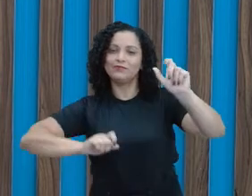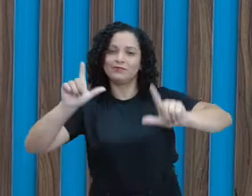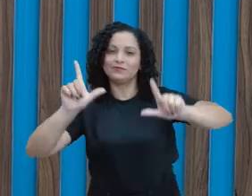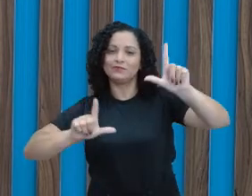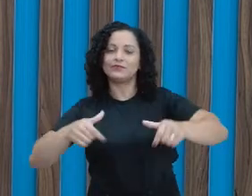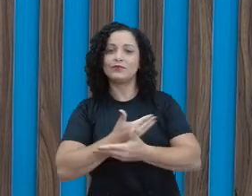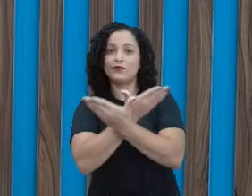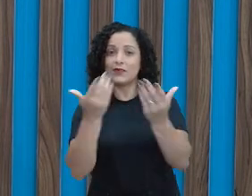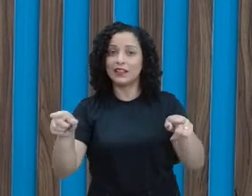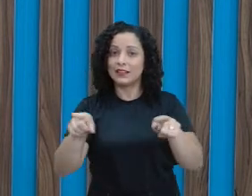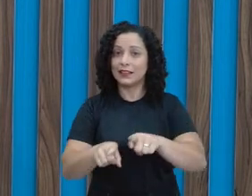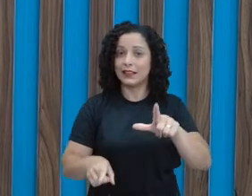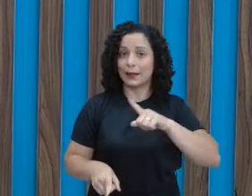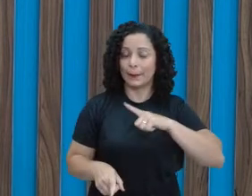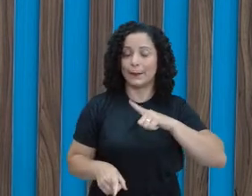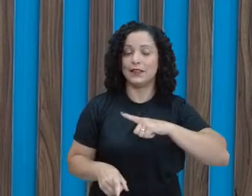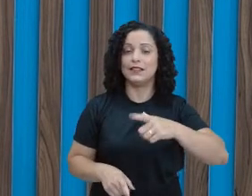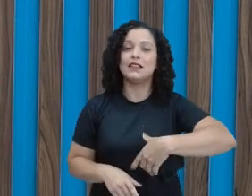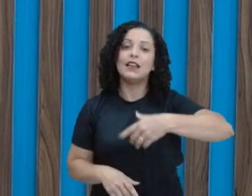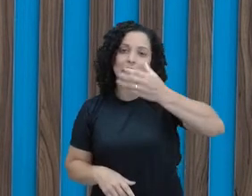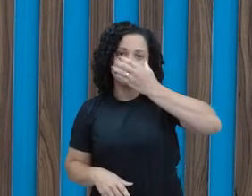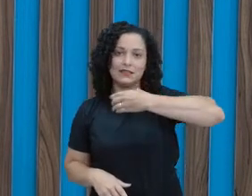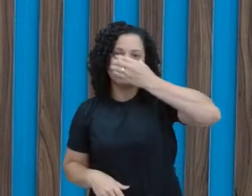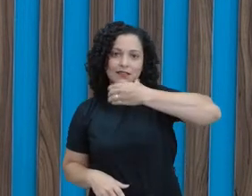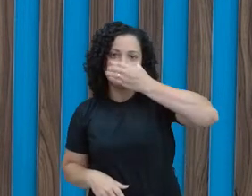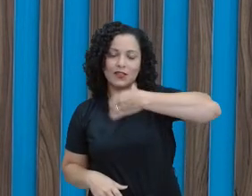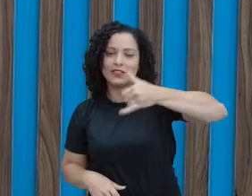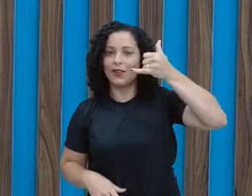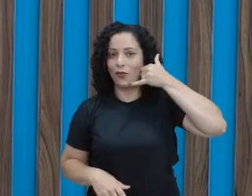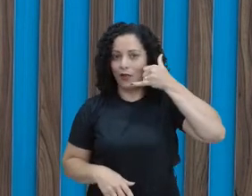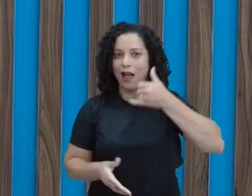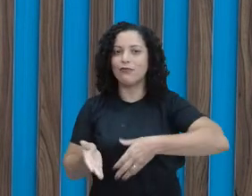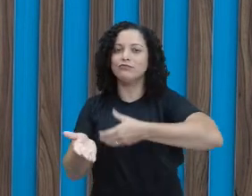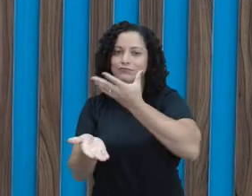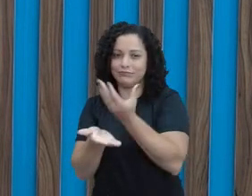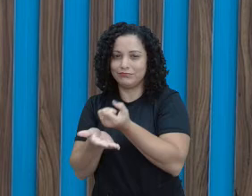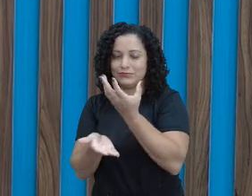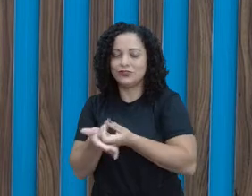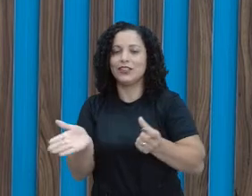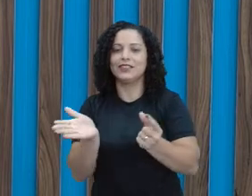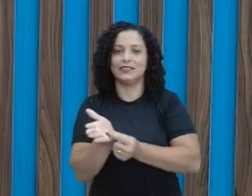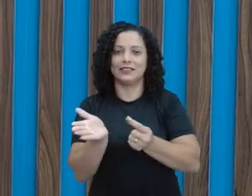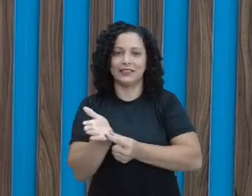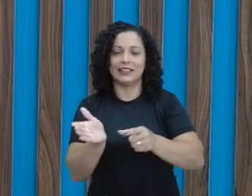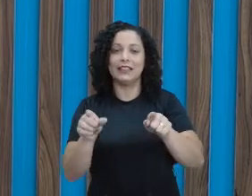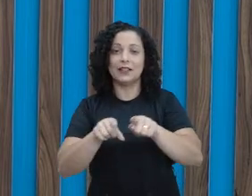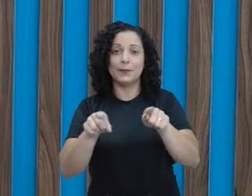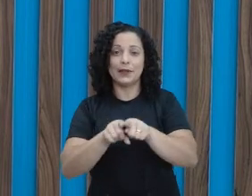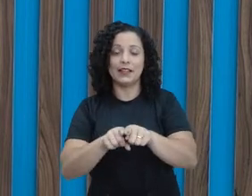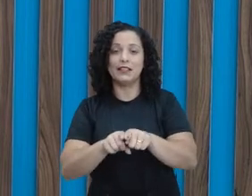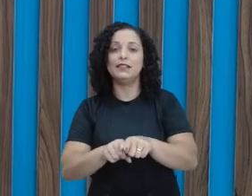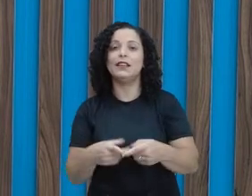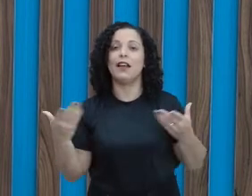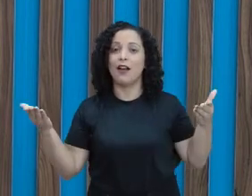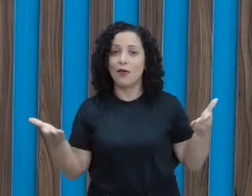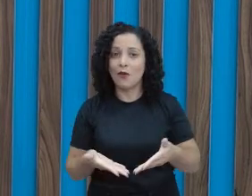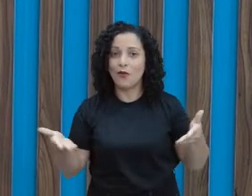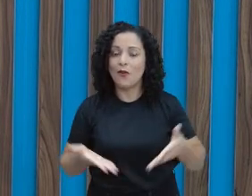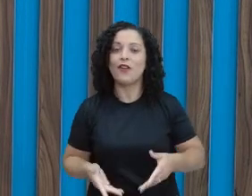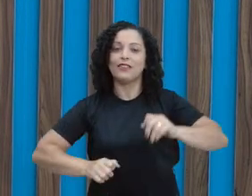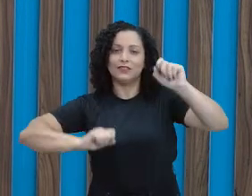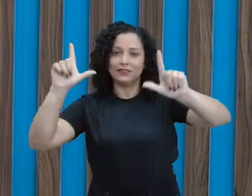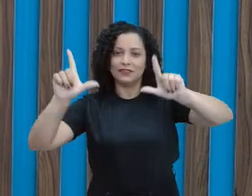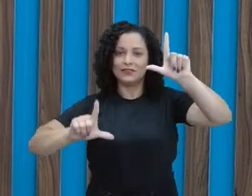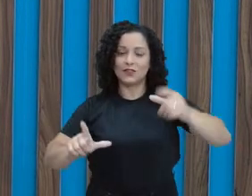também vai ter a chance. Esse aplicativo é muito bom. Estamos aqui ao vivo, realmente, e queremos interagir muito com